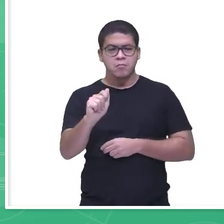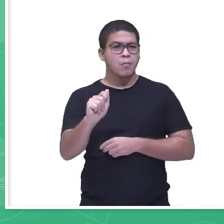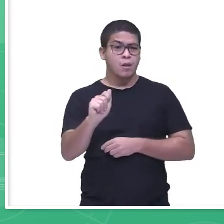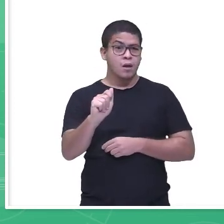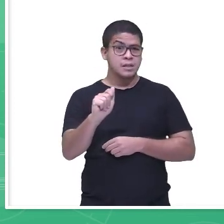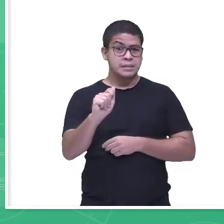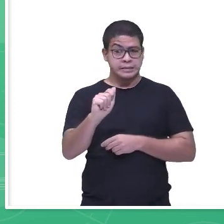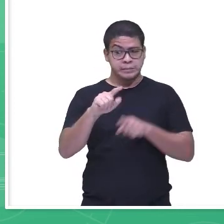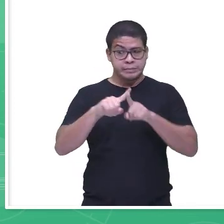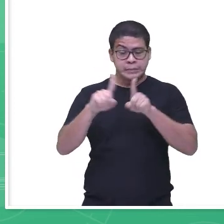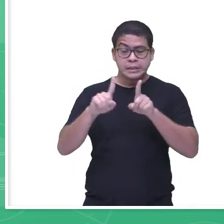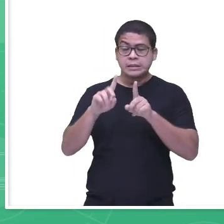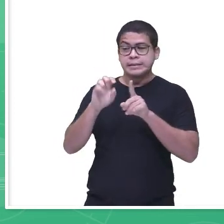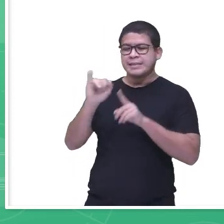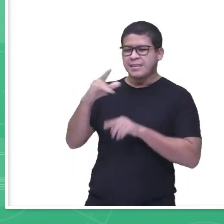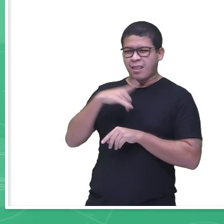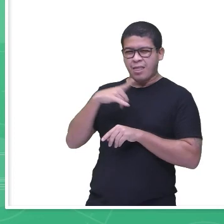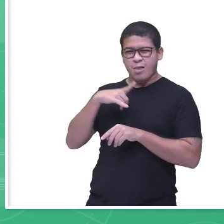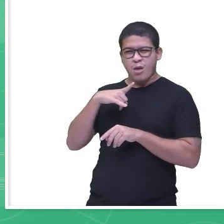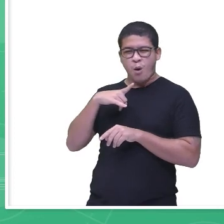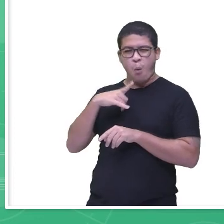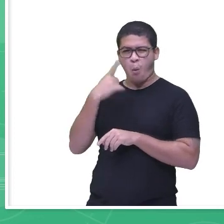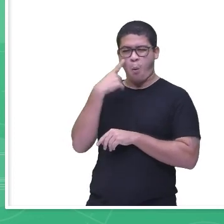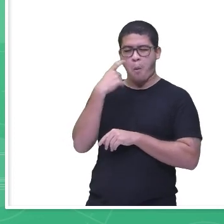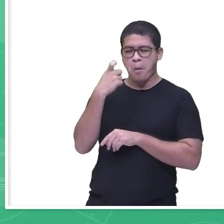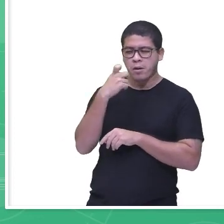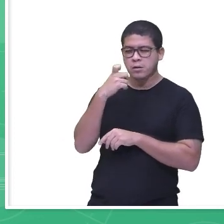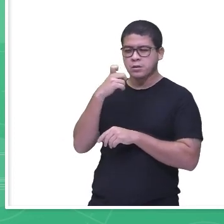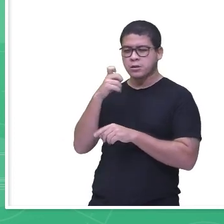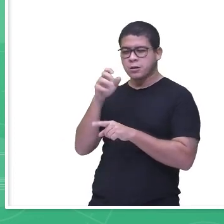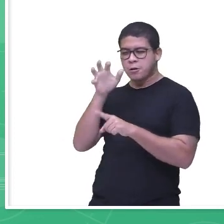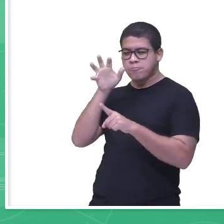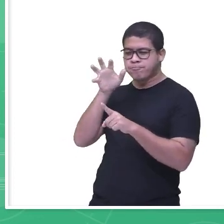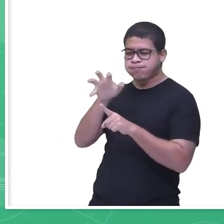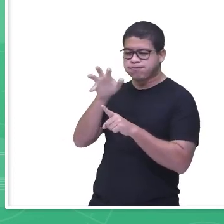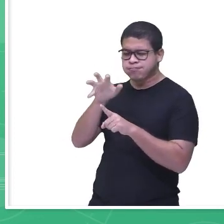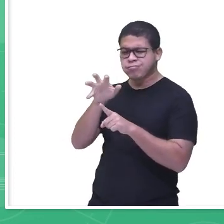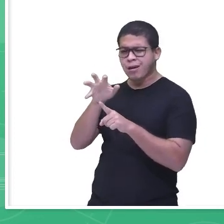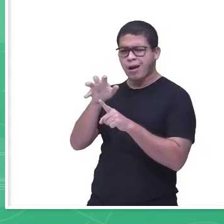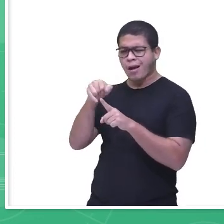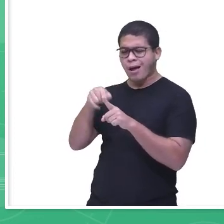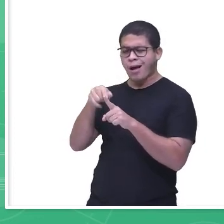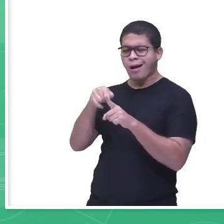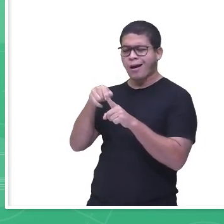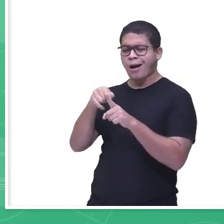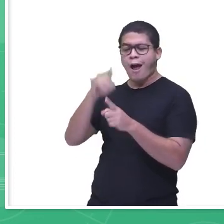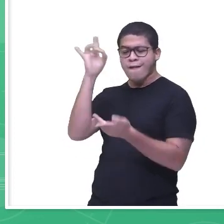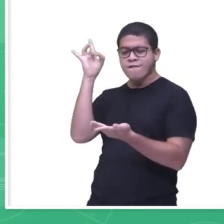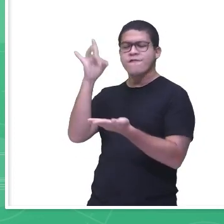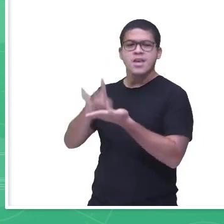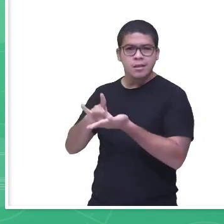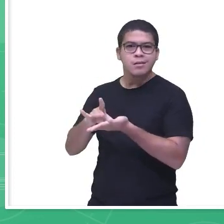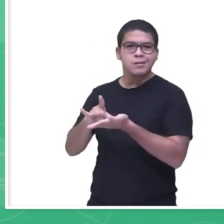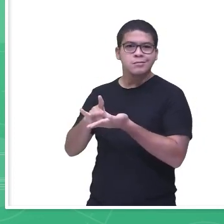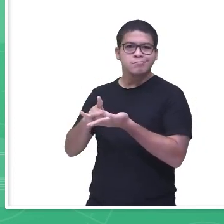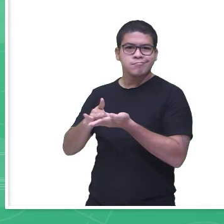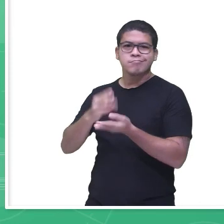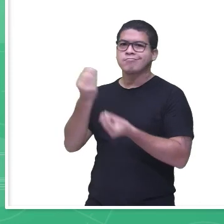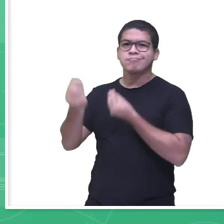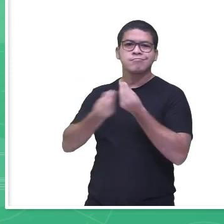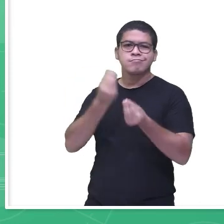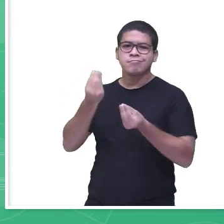verdadeiro interesse, né, em buscar verdadeiro interesse, olha só a palavrinha aqui, em buscar